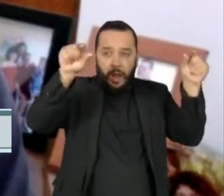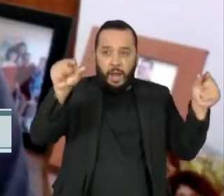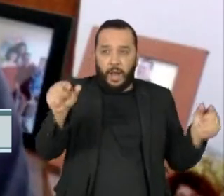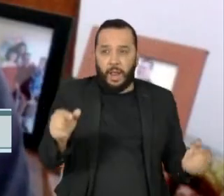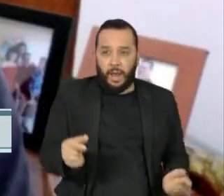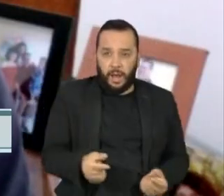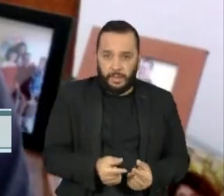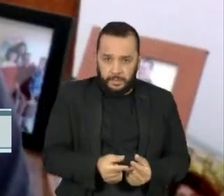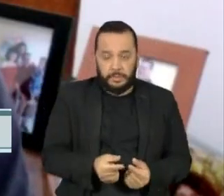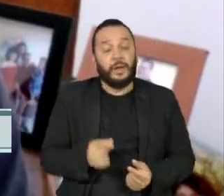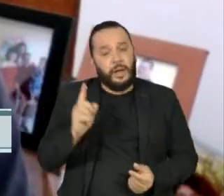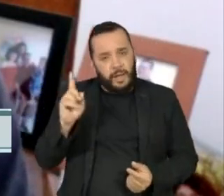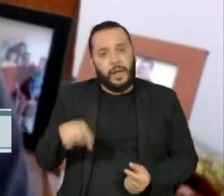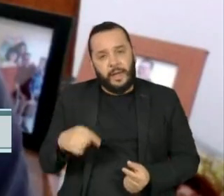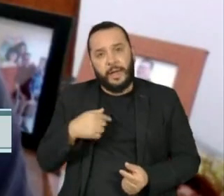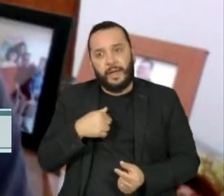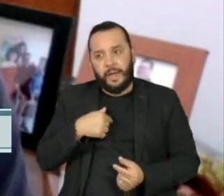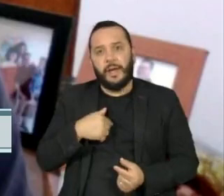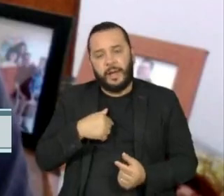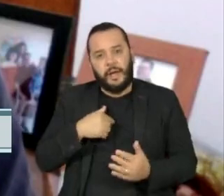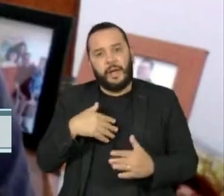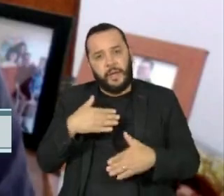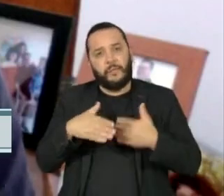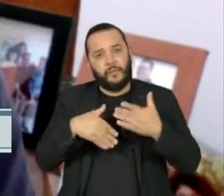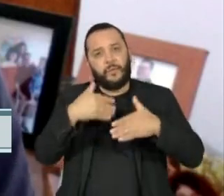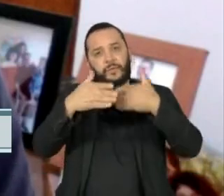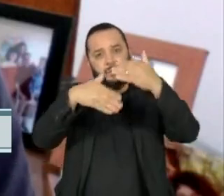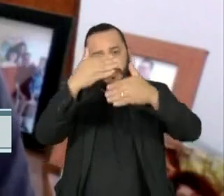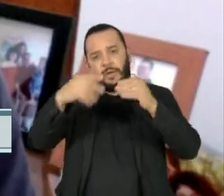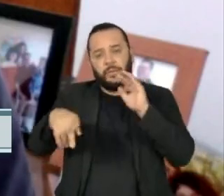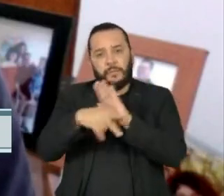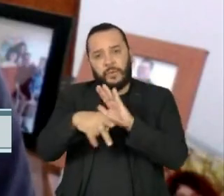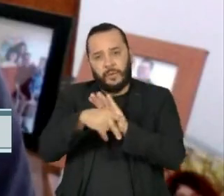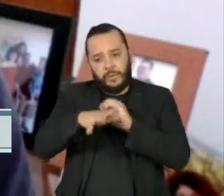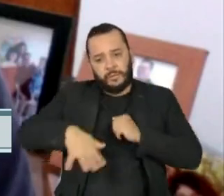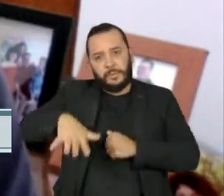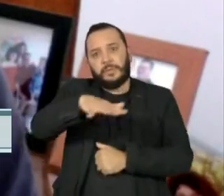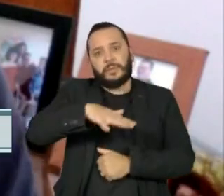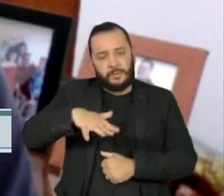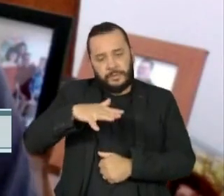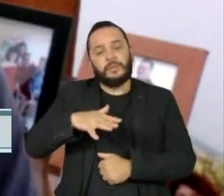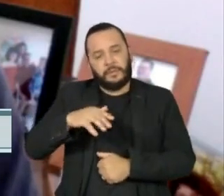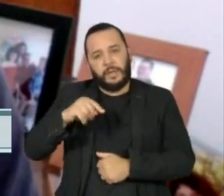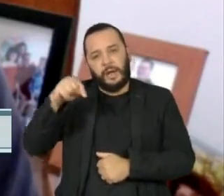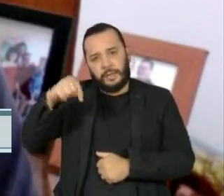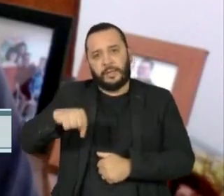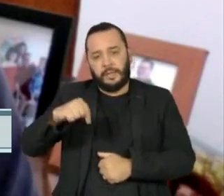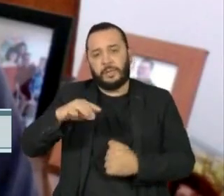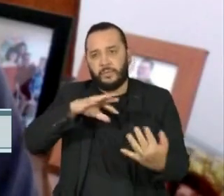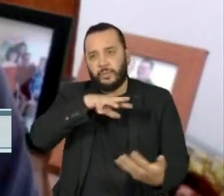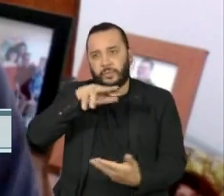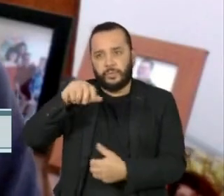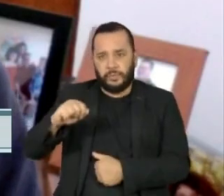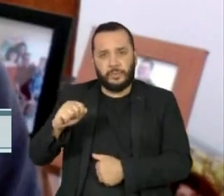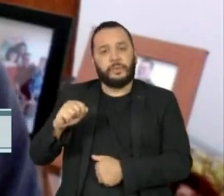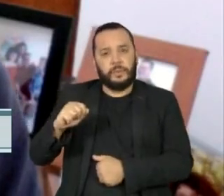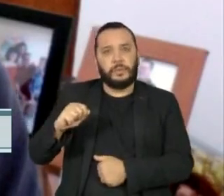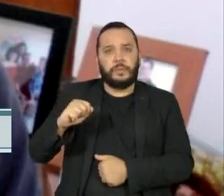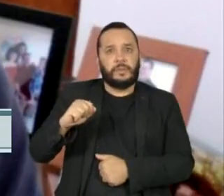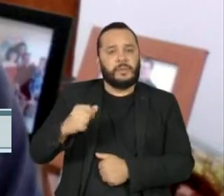qual é a evolução né evolução conjunta da atmosfera e da biosfera ela só surgiu a partir do momento